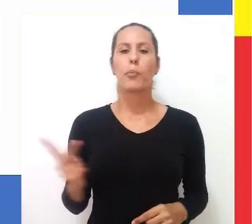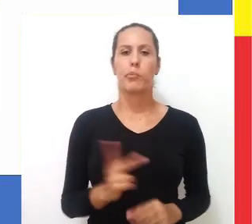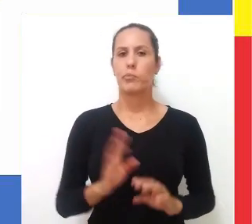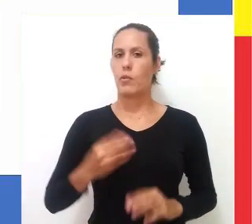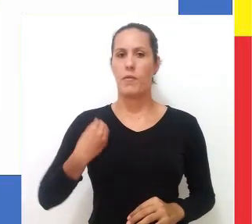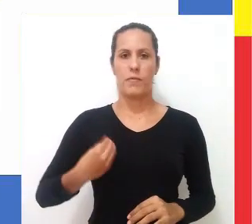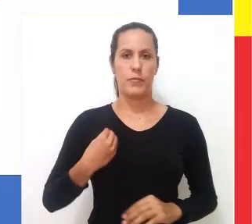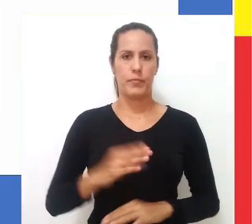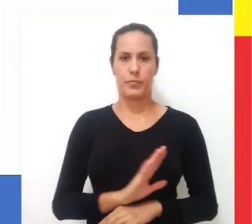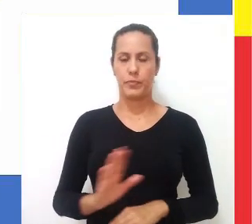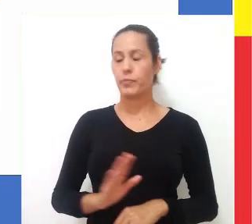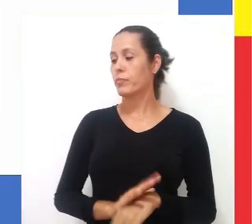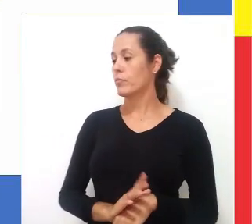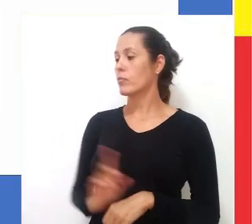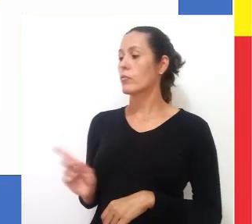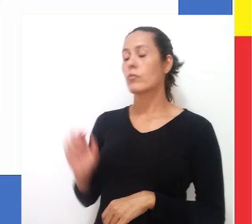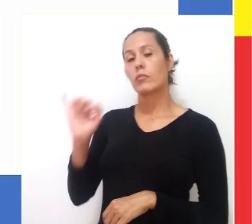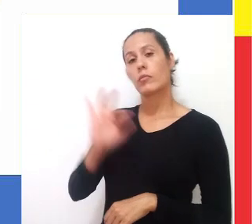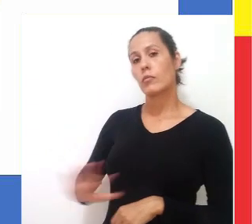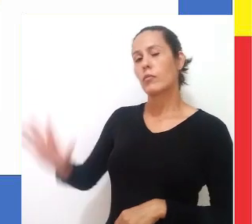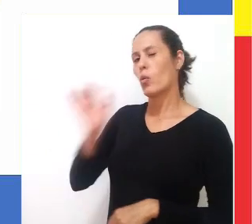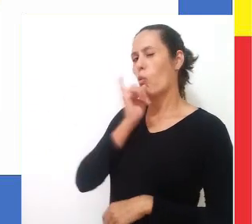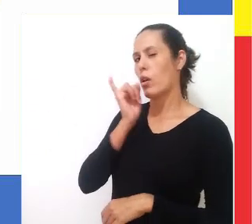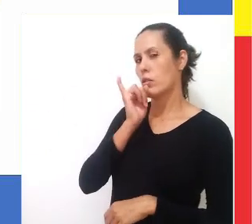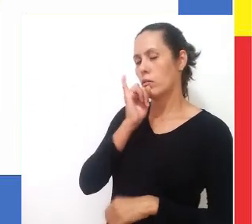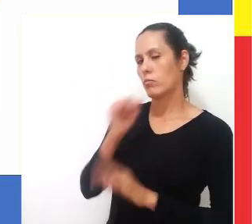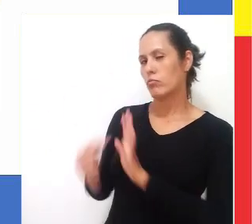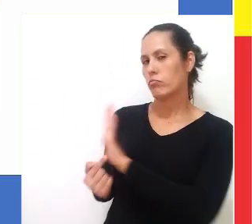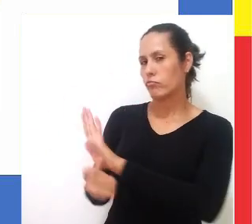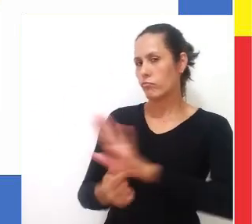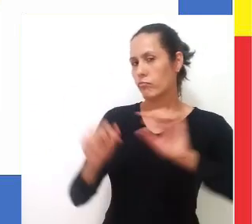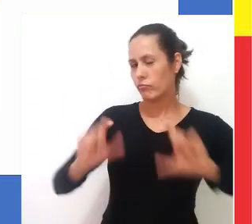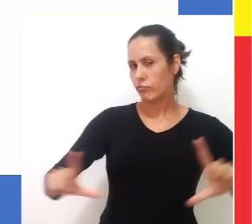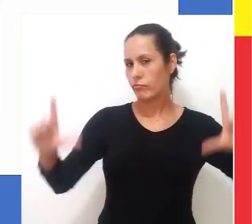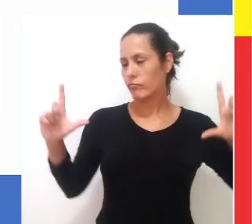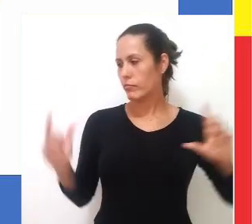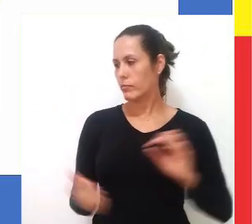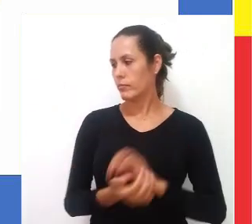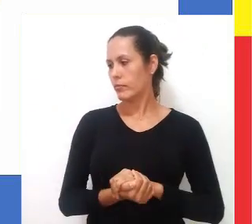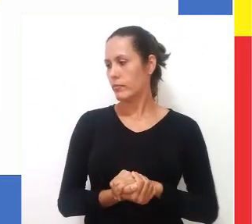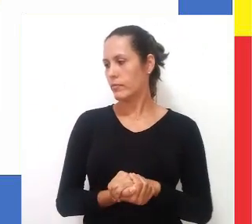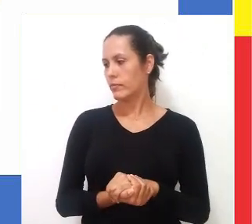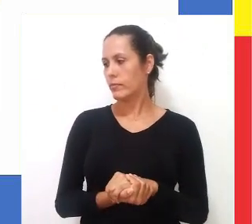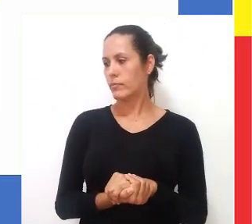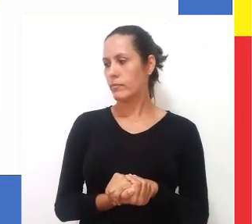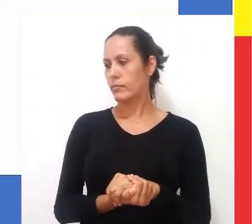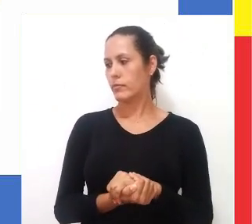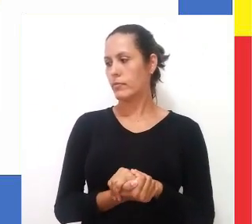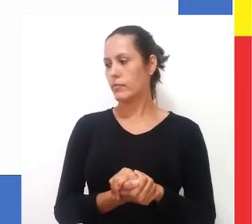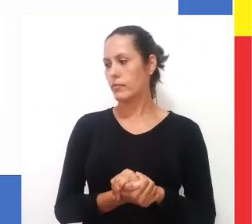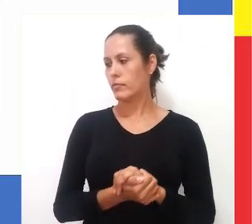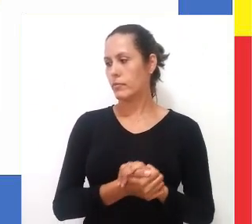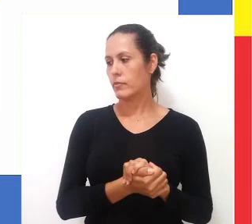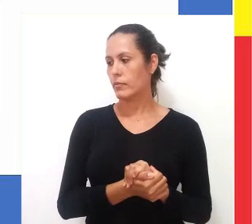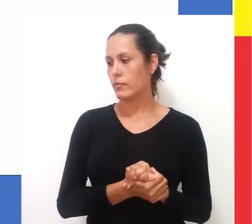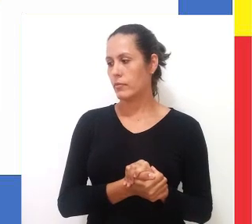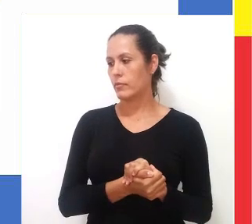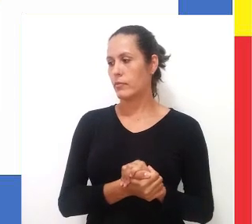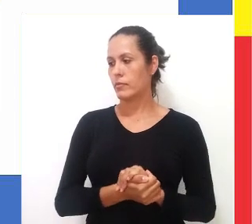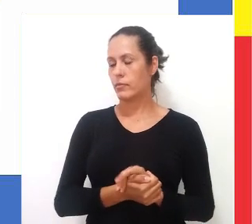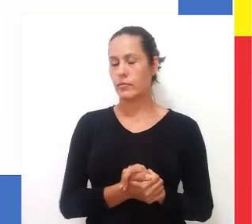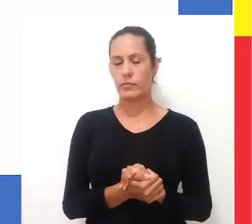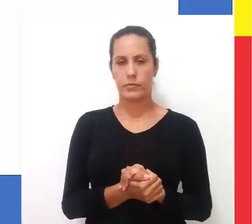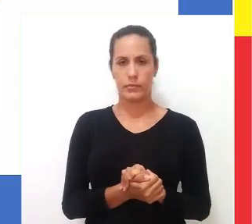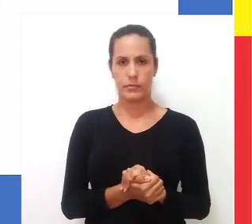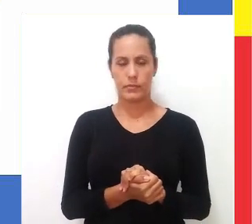ou aquelas. Então, observem aí na tela alguns exemplos que eu trouxe para vocês. What are these? What